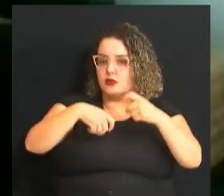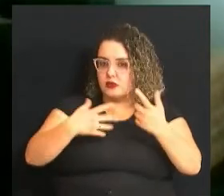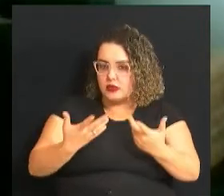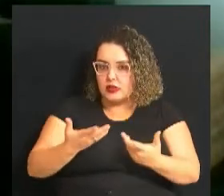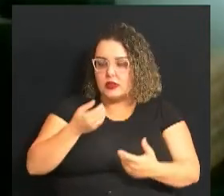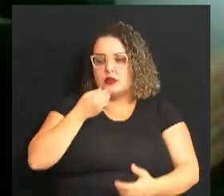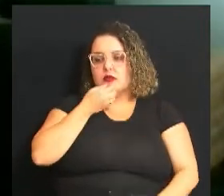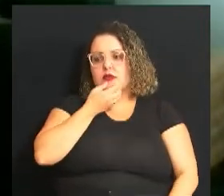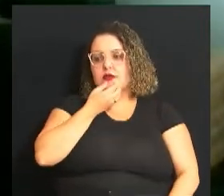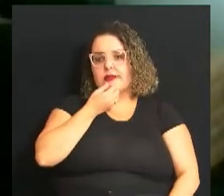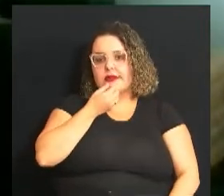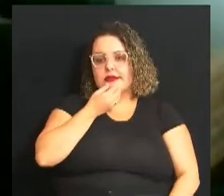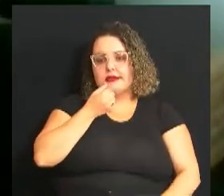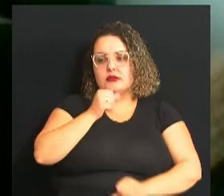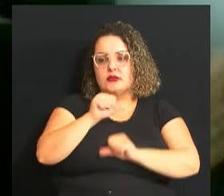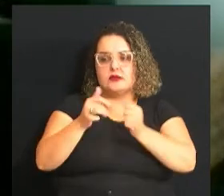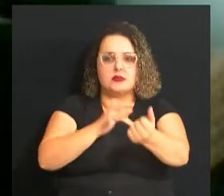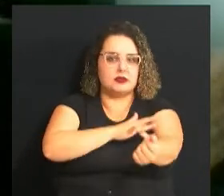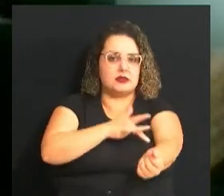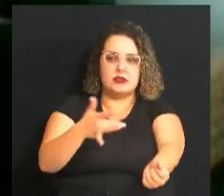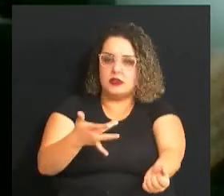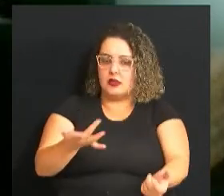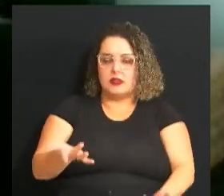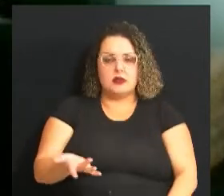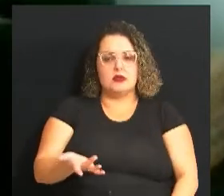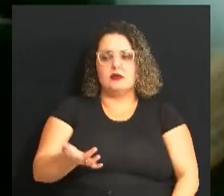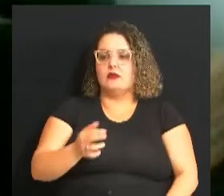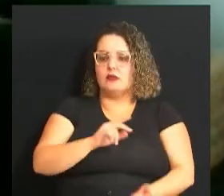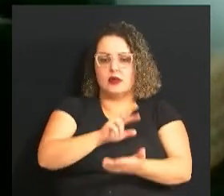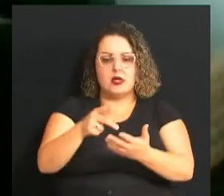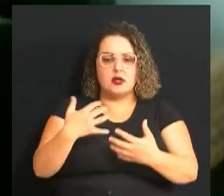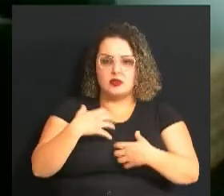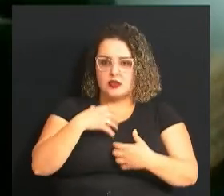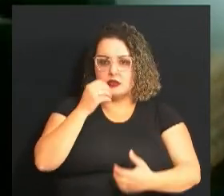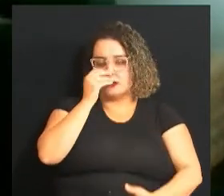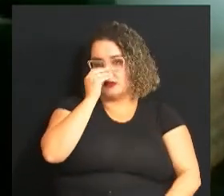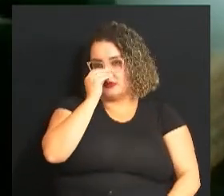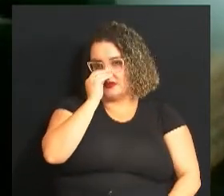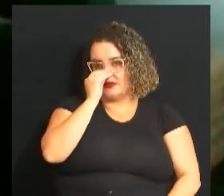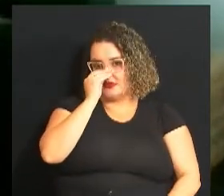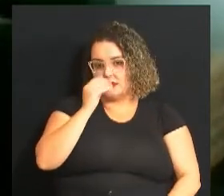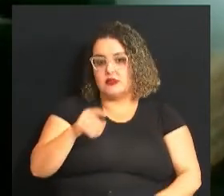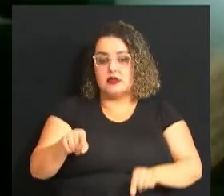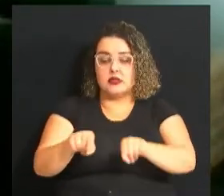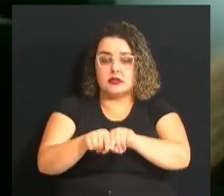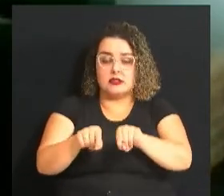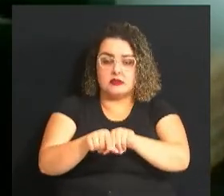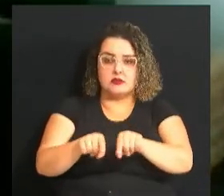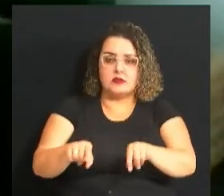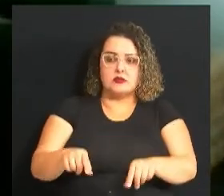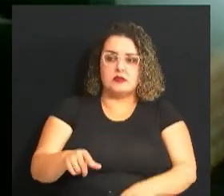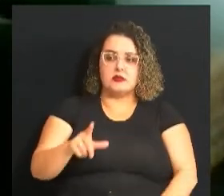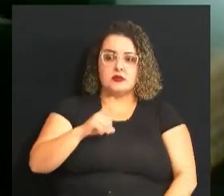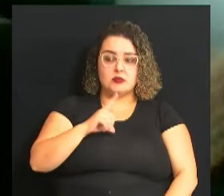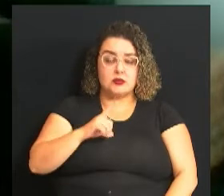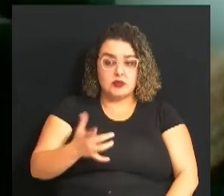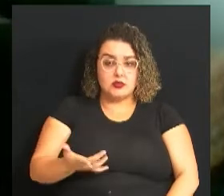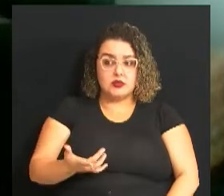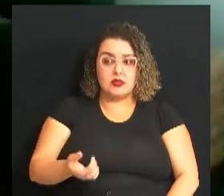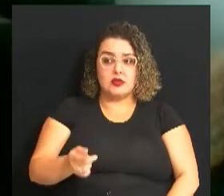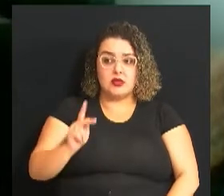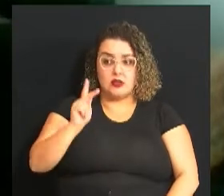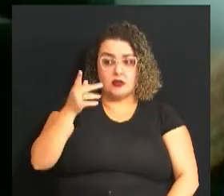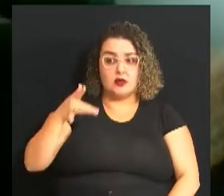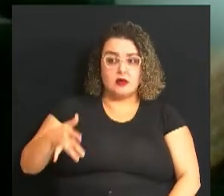por transfusão, por várias formas, né? E nós ainda temos algumas causas de hepatite que a